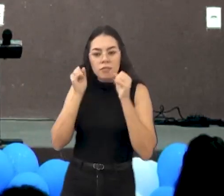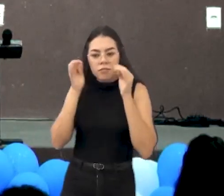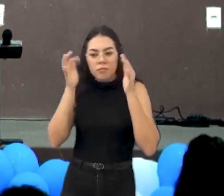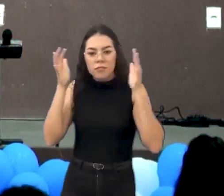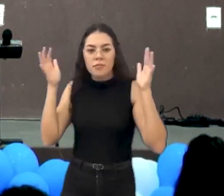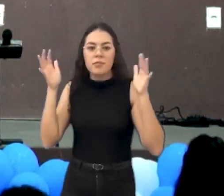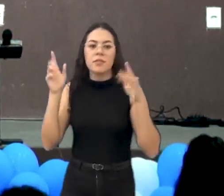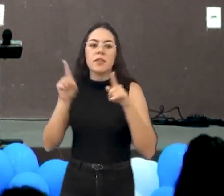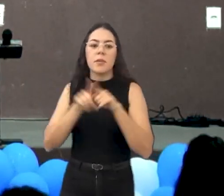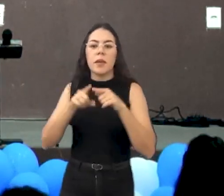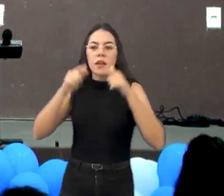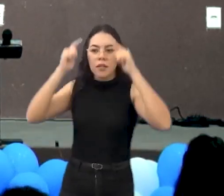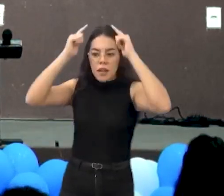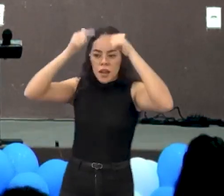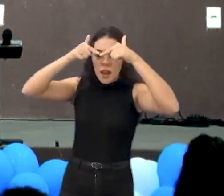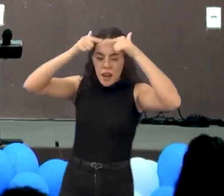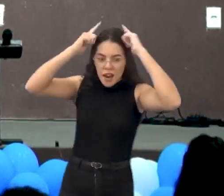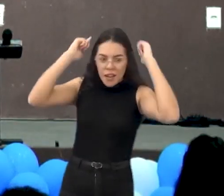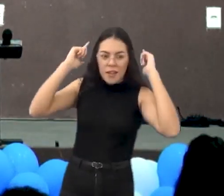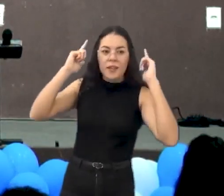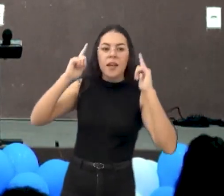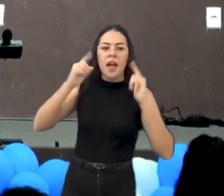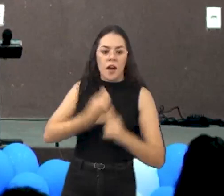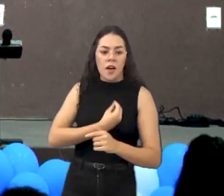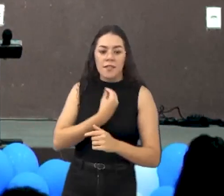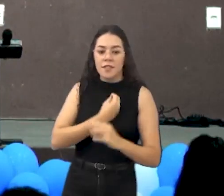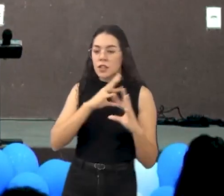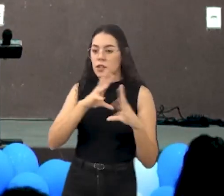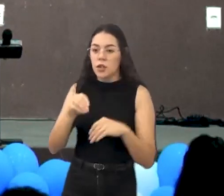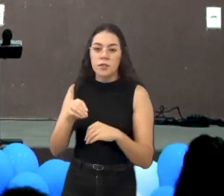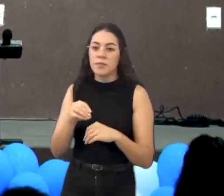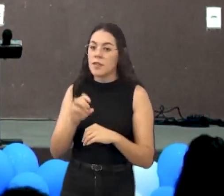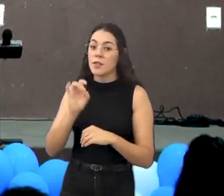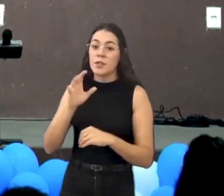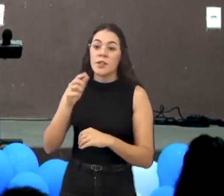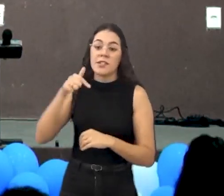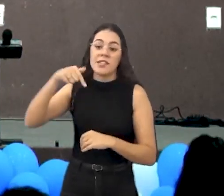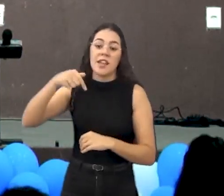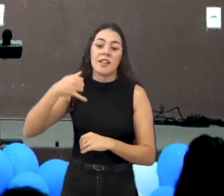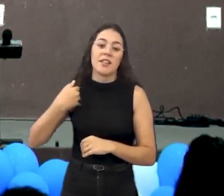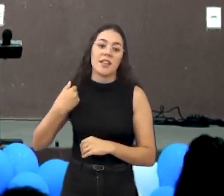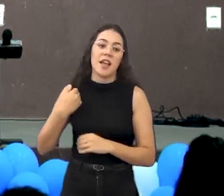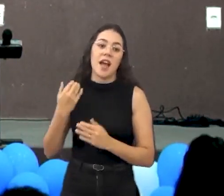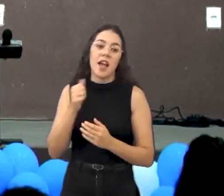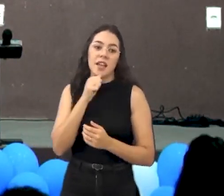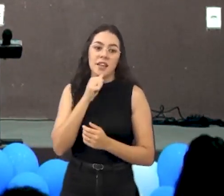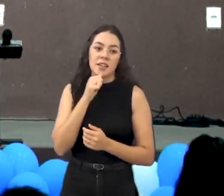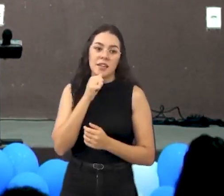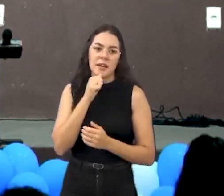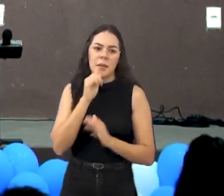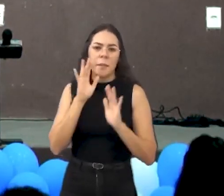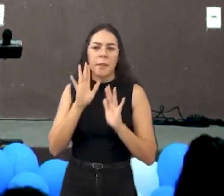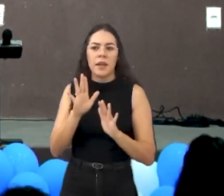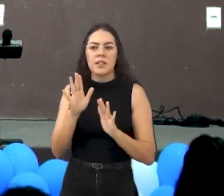ampliando. Não é uma vida toda não, foram só 7 anos. Mas a gente começa a dizer assim,